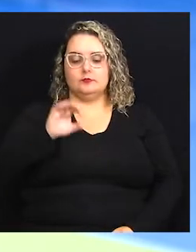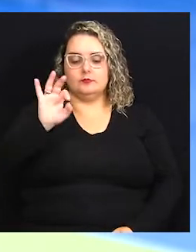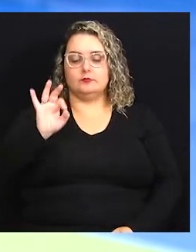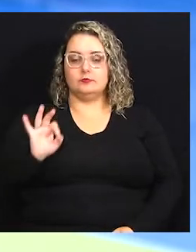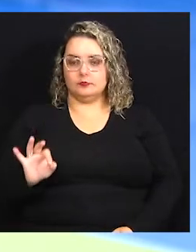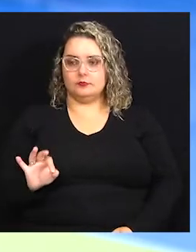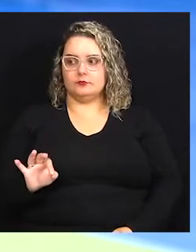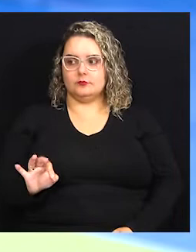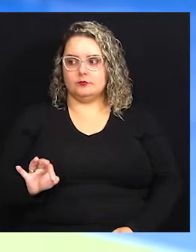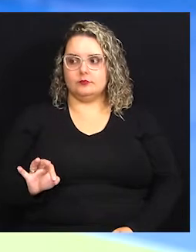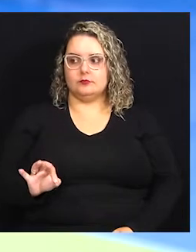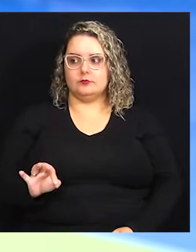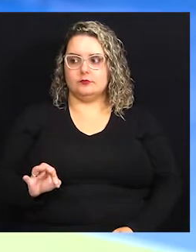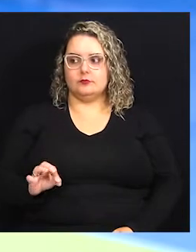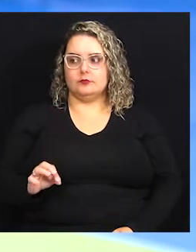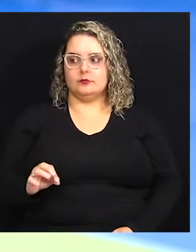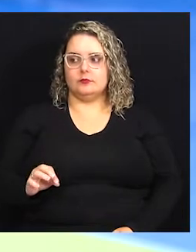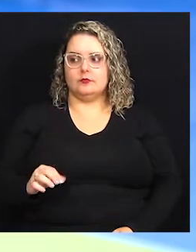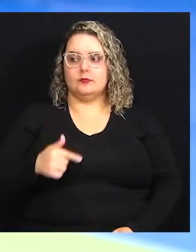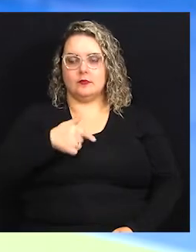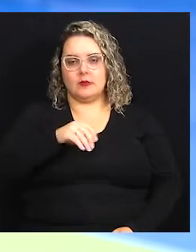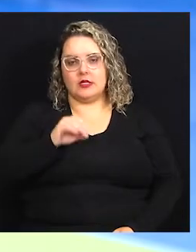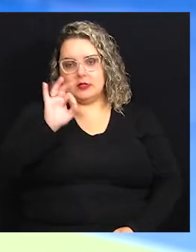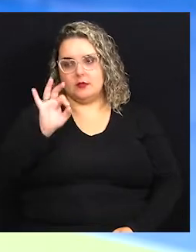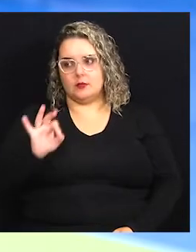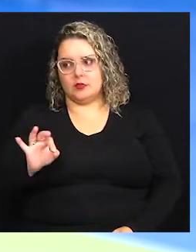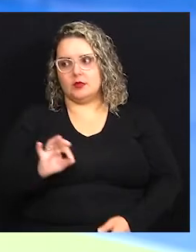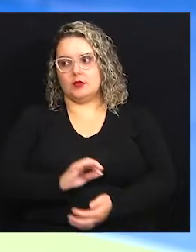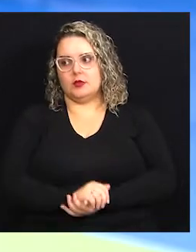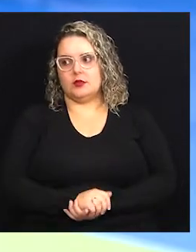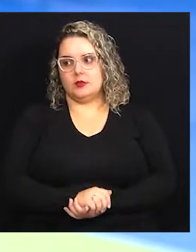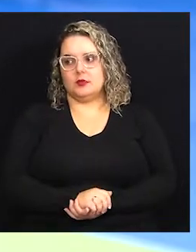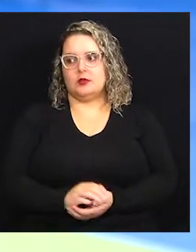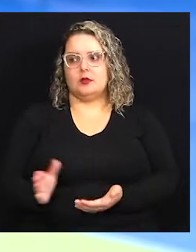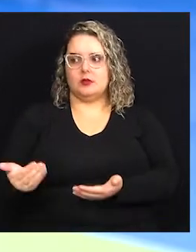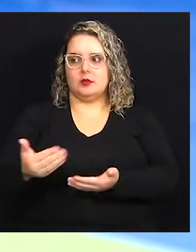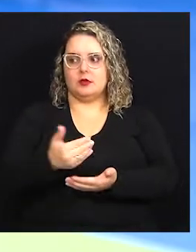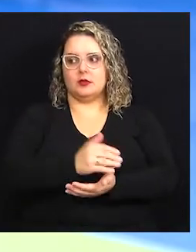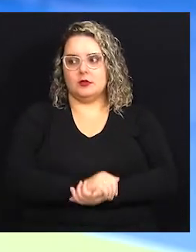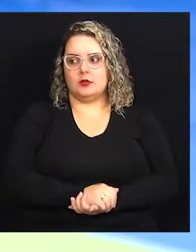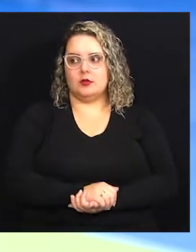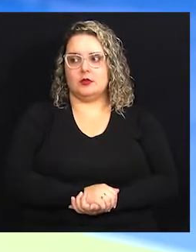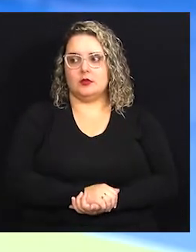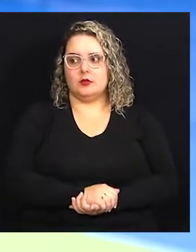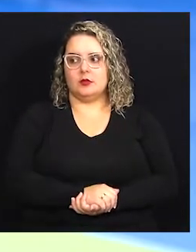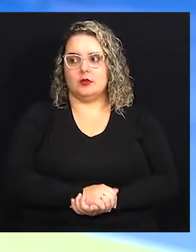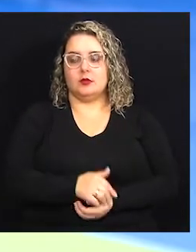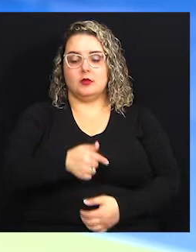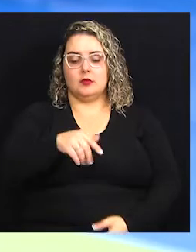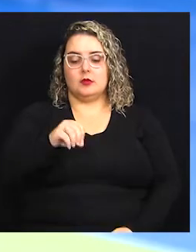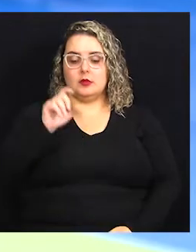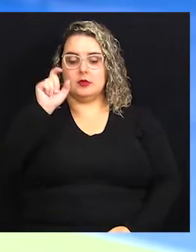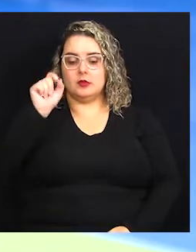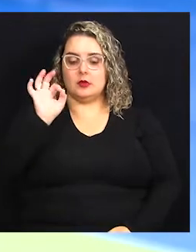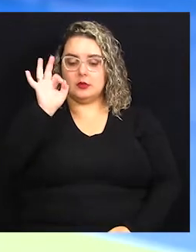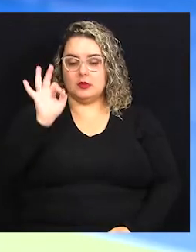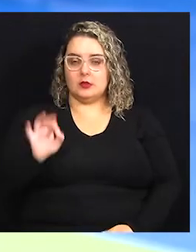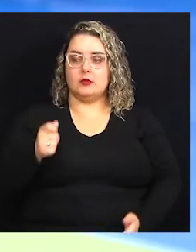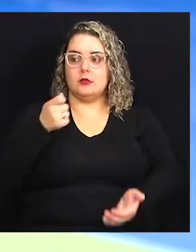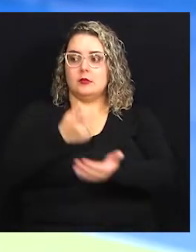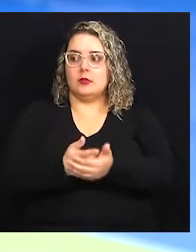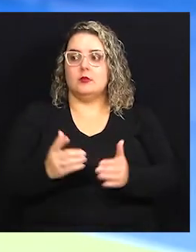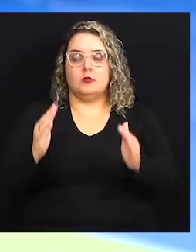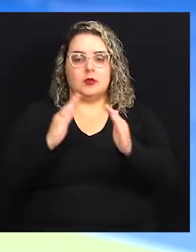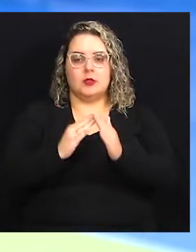70% de 100%, 70% do que a gente capta, 70% é para pagar coisas,